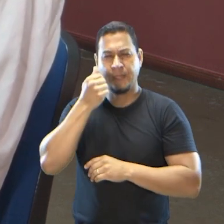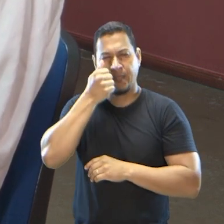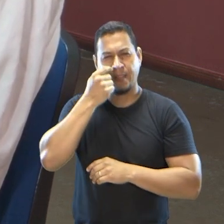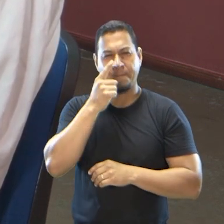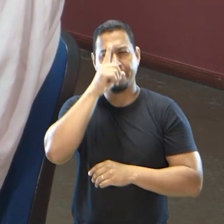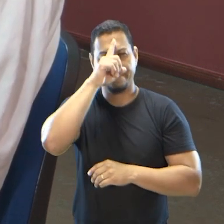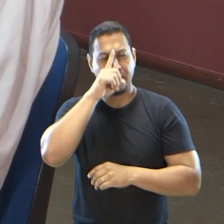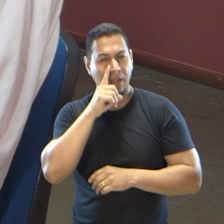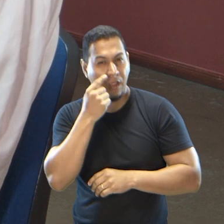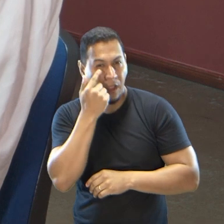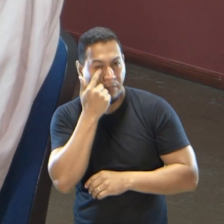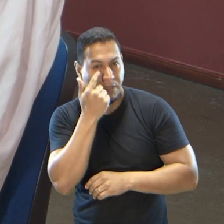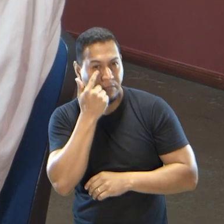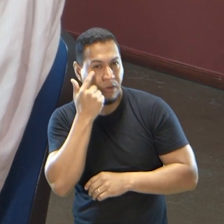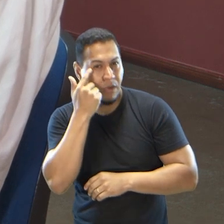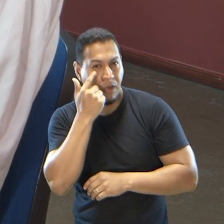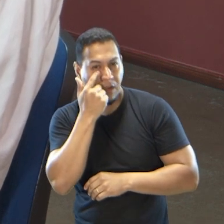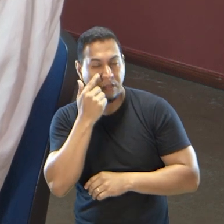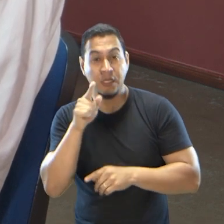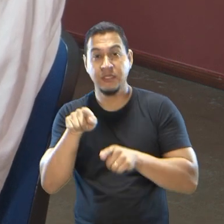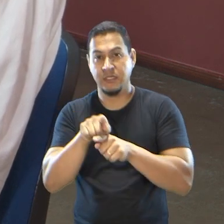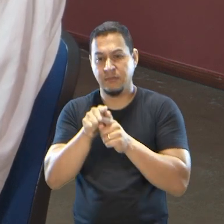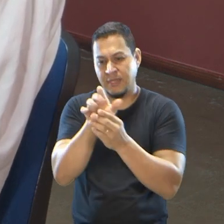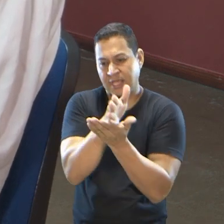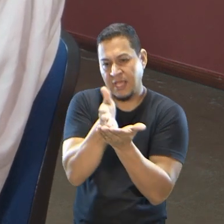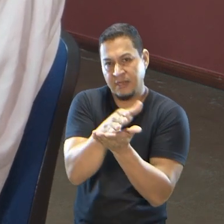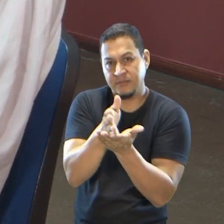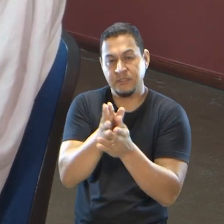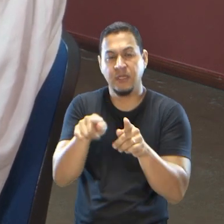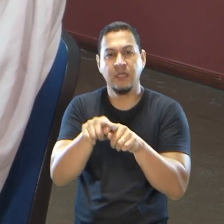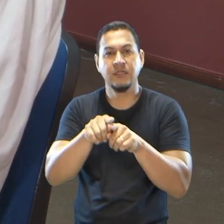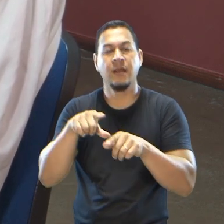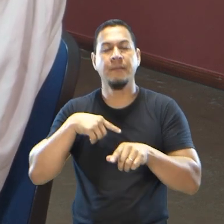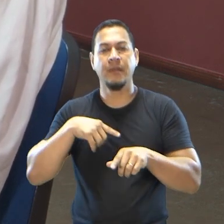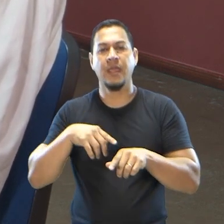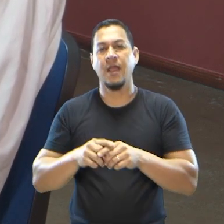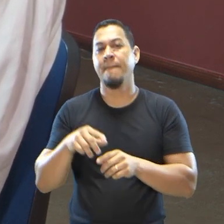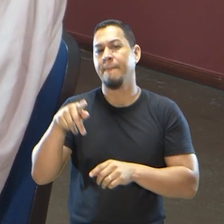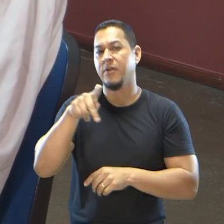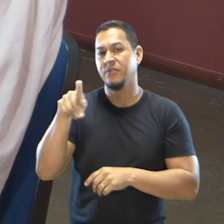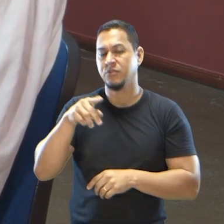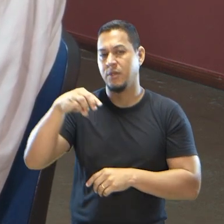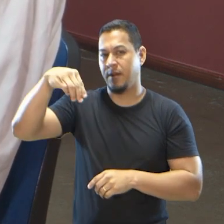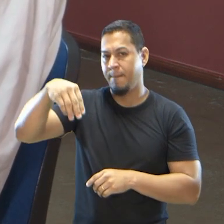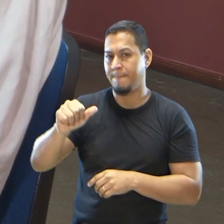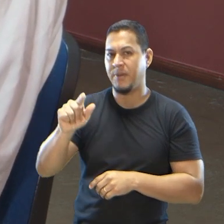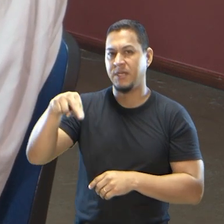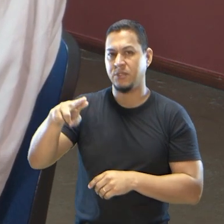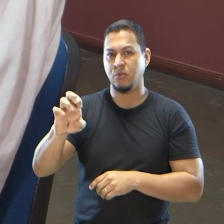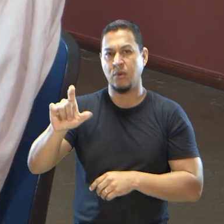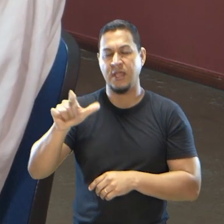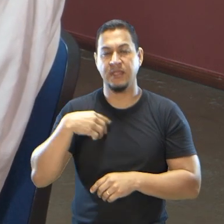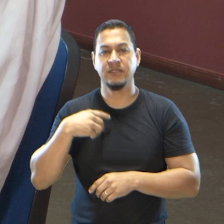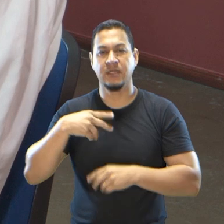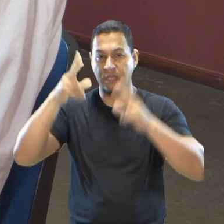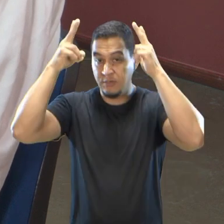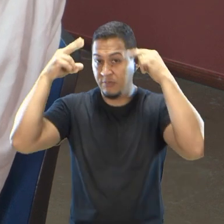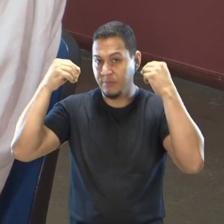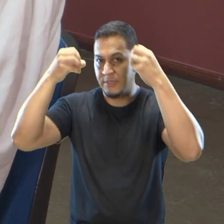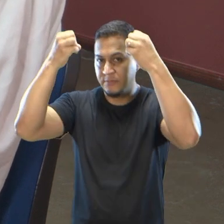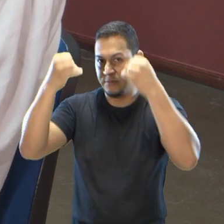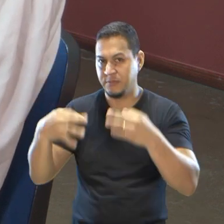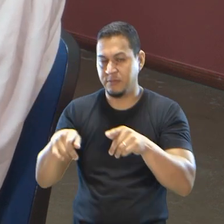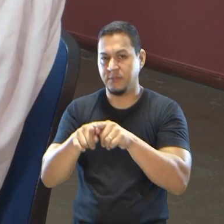vai falar sobre malária de fronteira. E a professora Manuela também da enfermagem, que vai